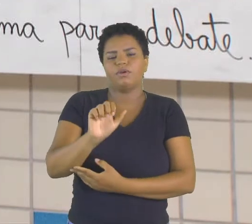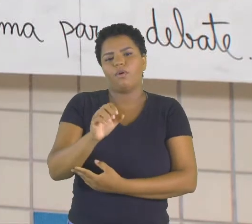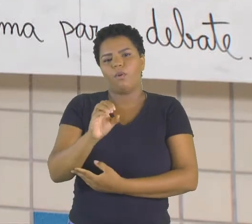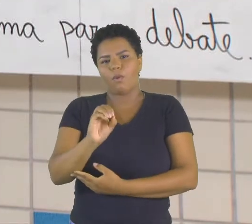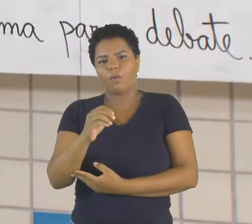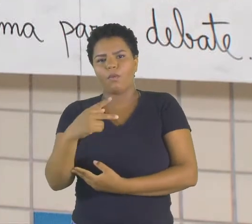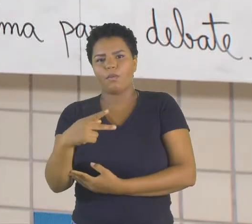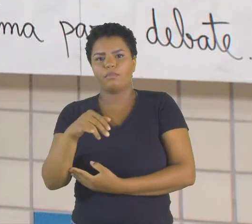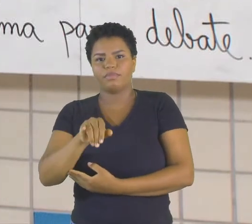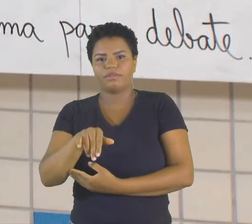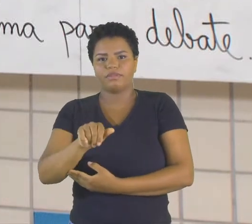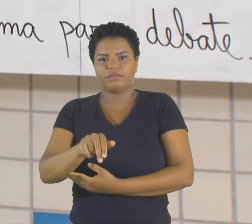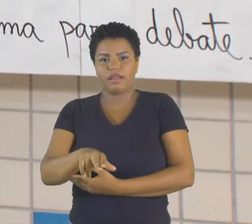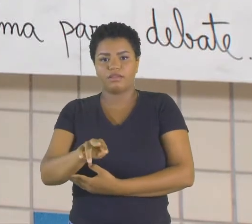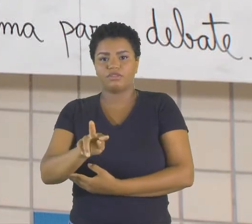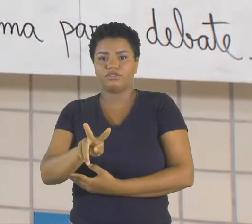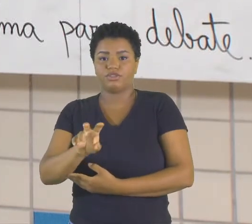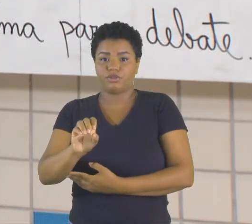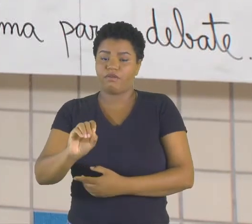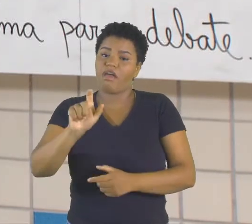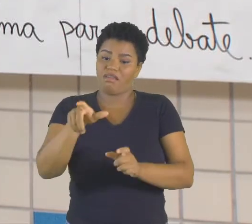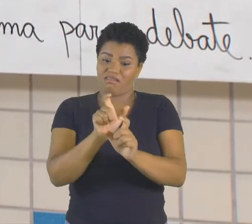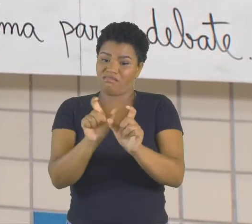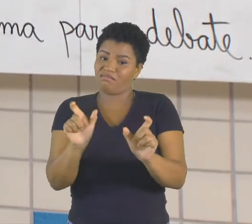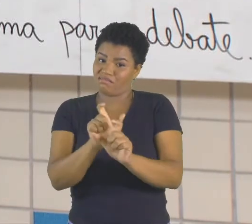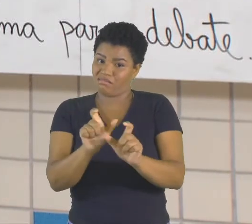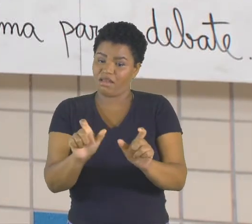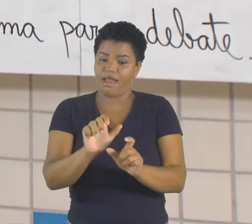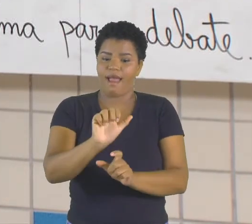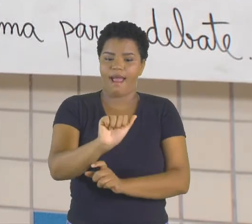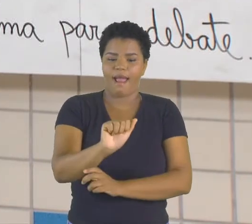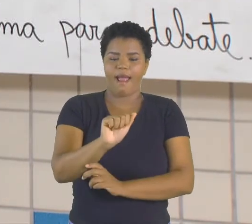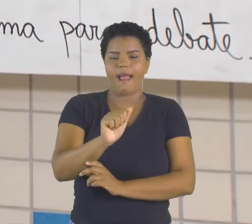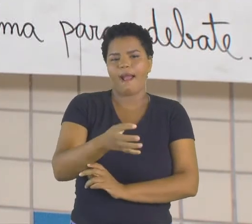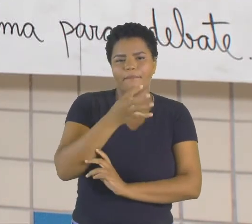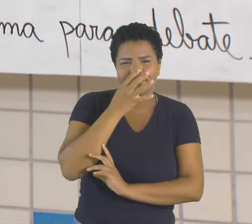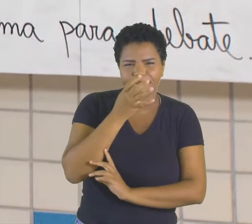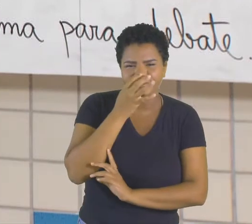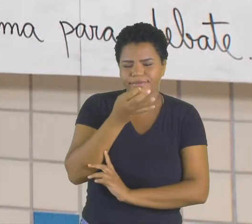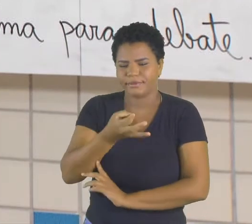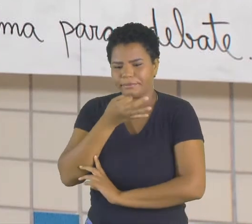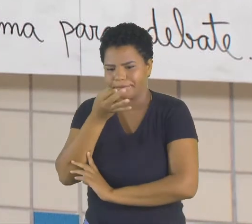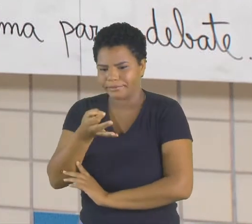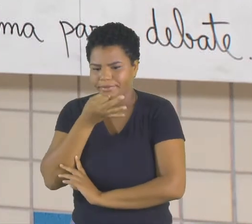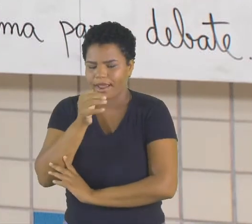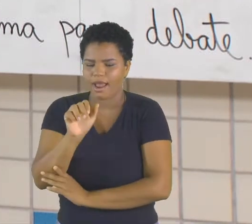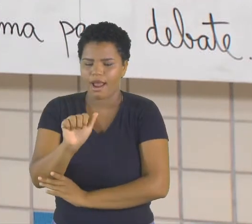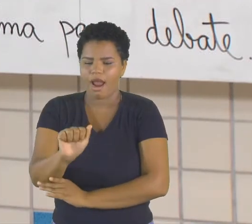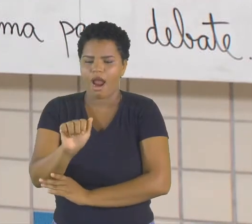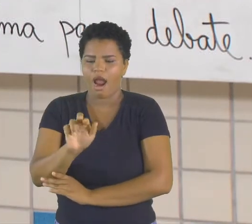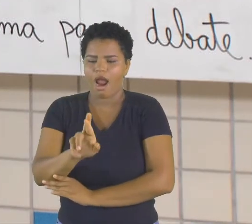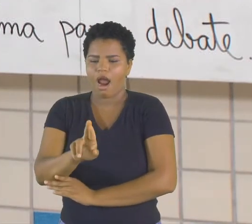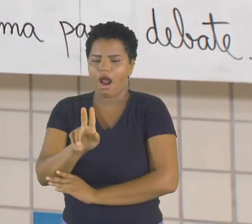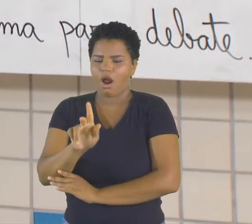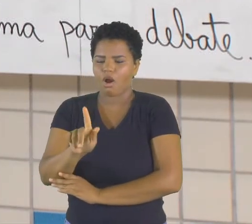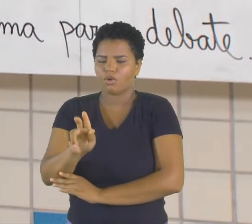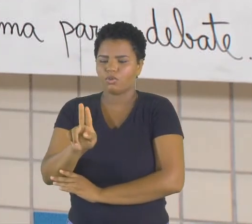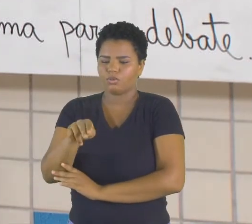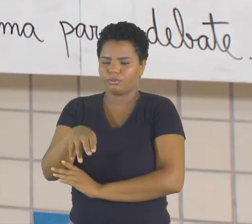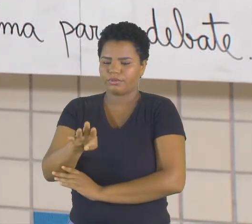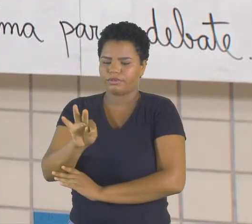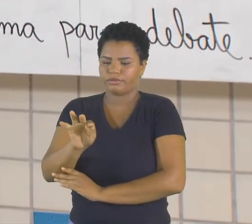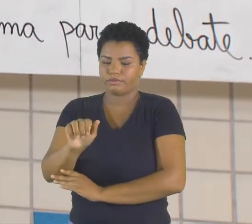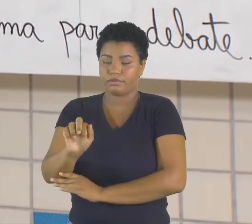são sinônimos. Quando você vai apreciar, opinar e argumentar, você vai apresentar argumentos a favor ou